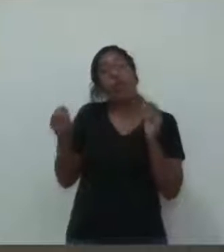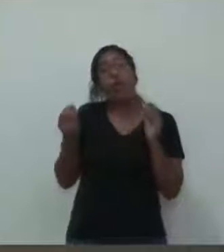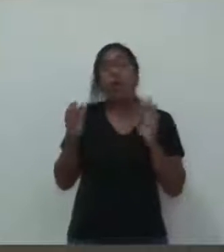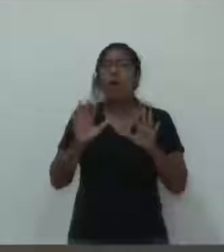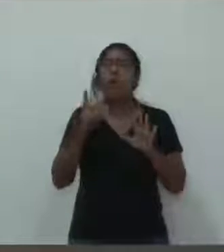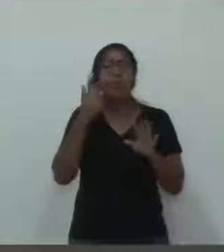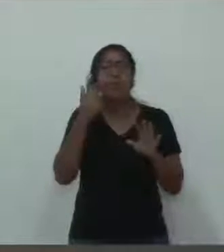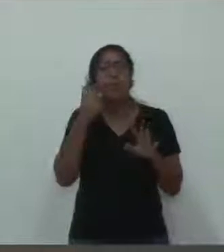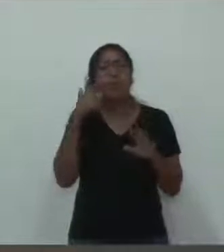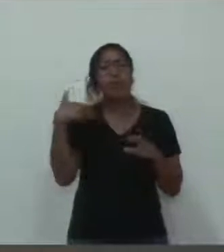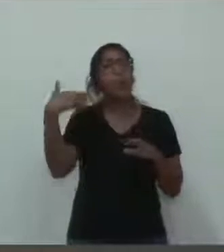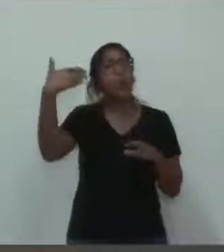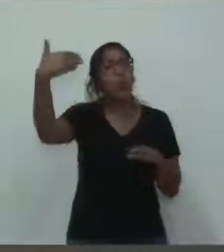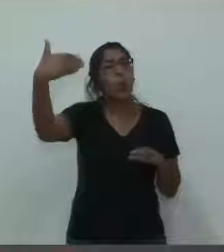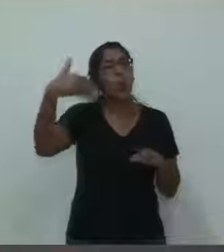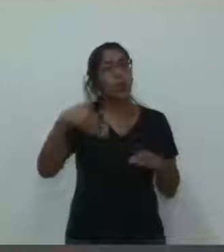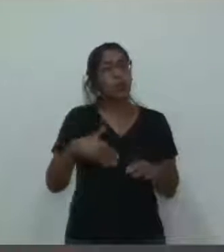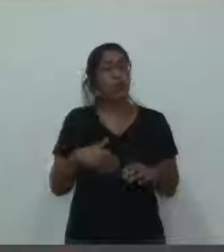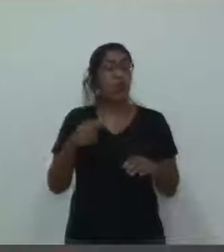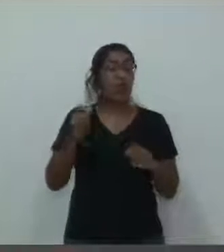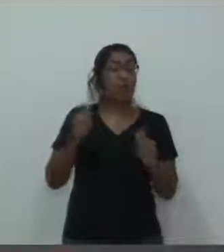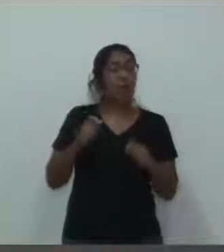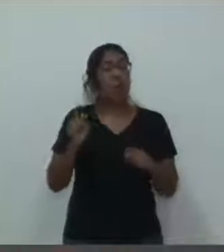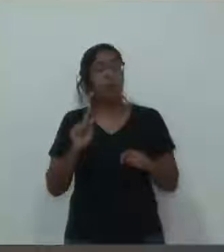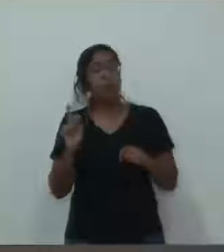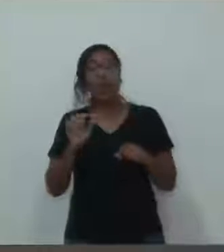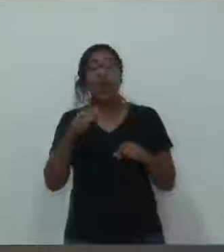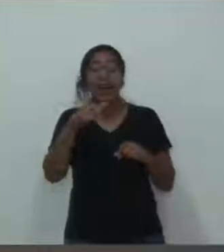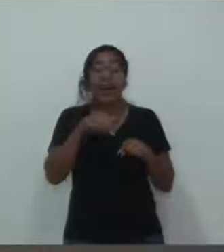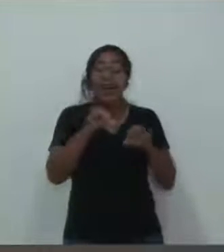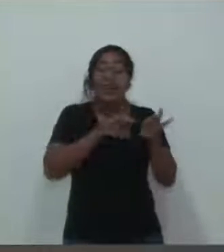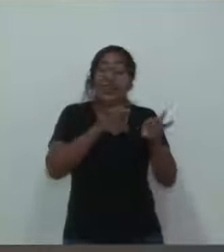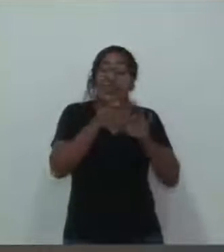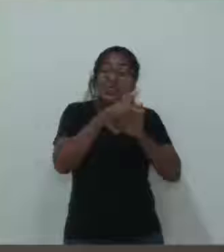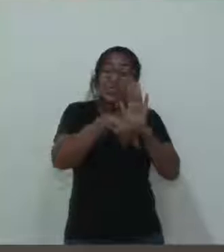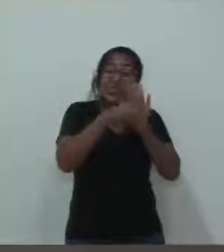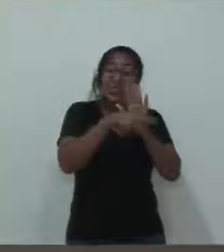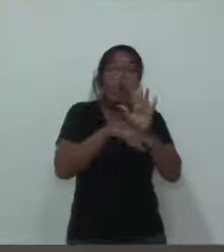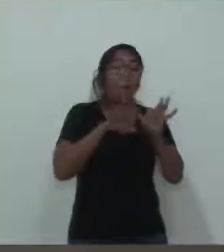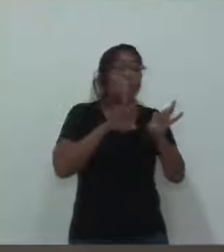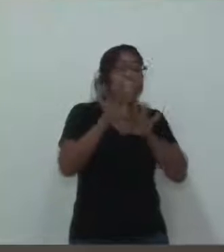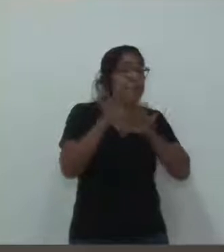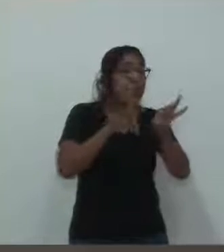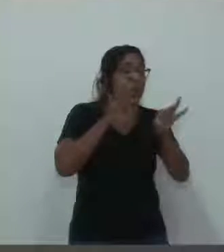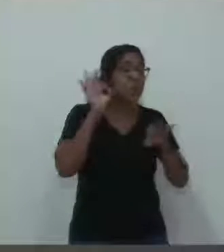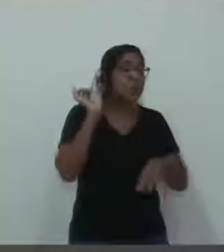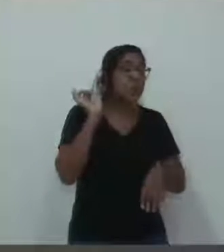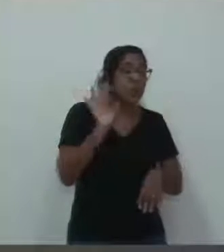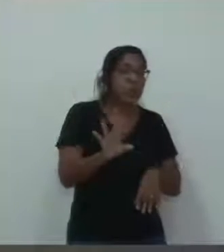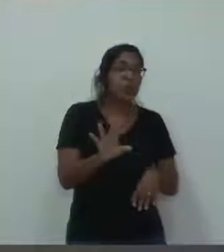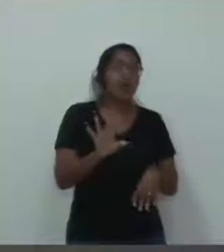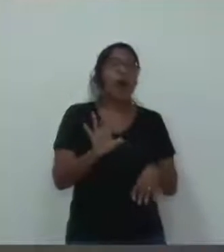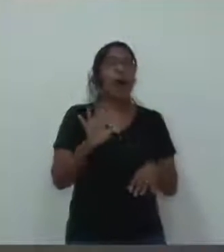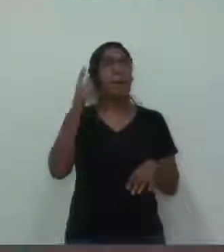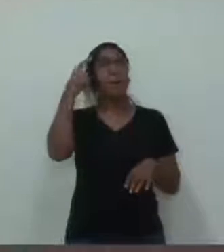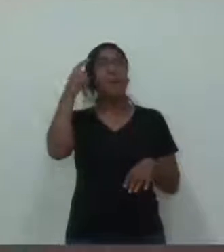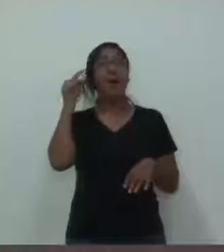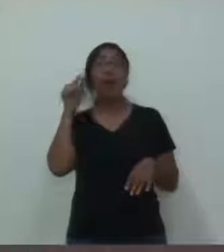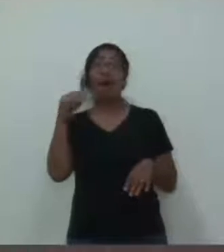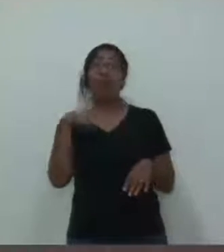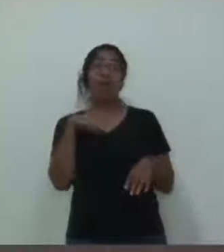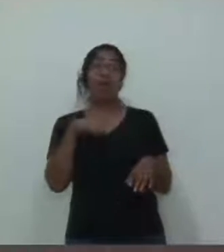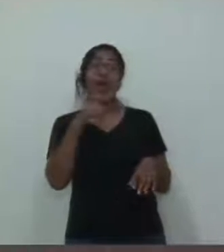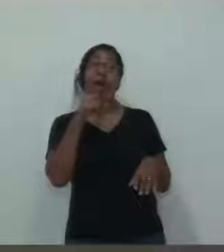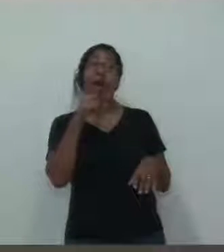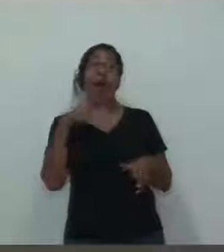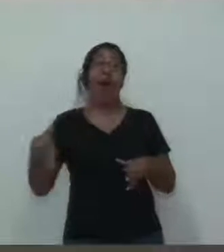futuro a viabilidade de se fazer ou não. Isso é só um plano. Outros podem falar, mas ali parece que tem uma pequena nascente. É possível, se